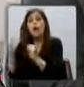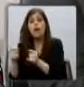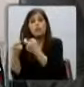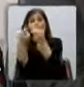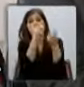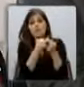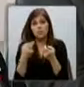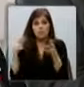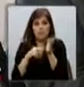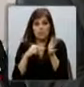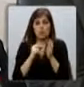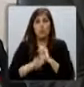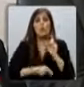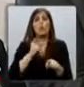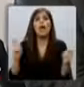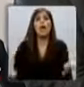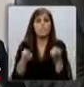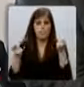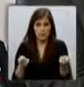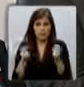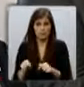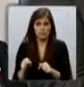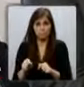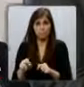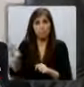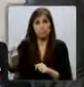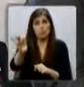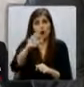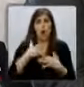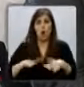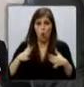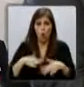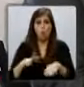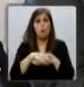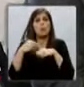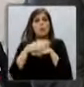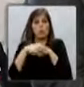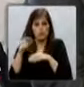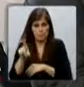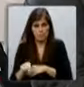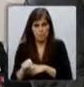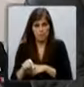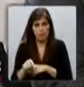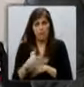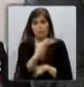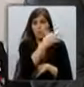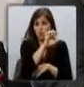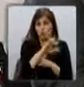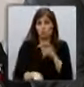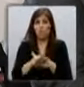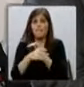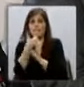O que é esta campanha é uma campanha de recolha de roupa e cobertores a decorrer de 18 a